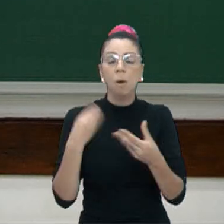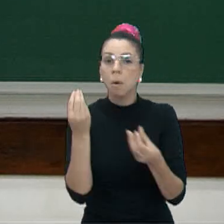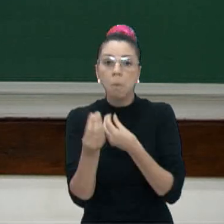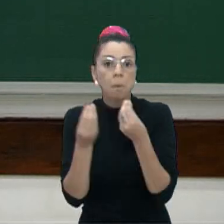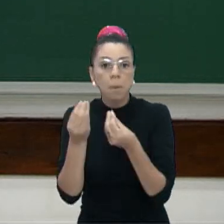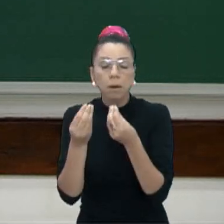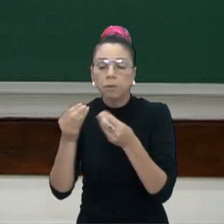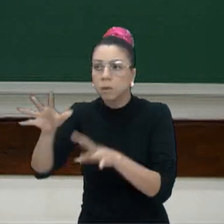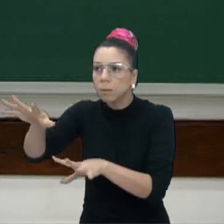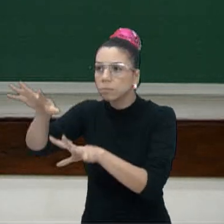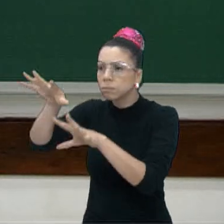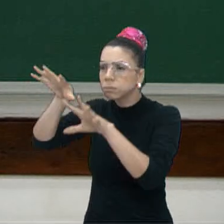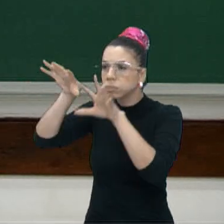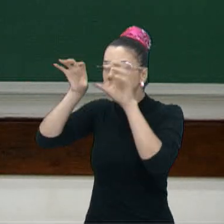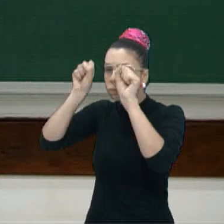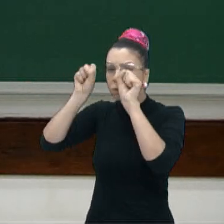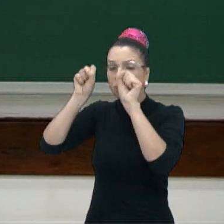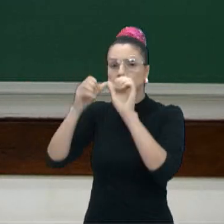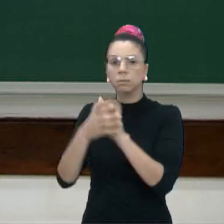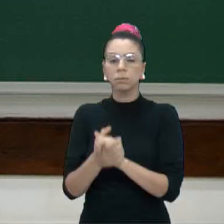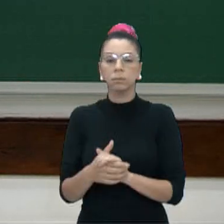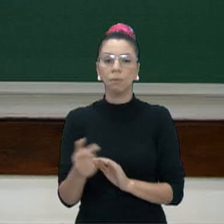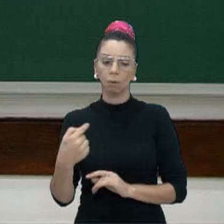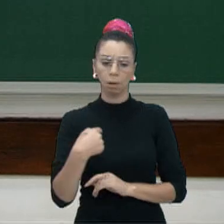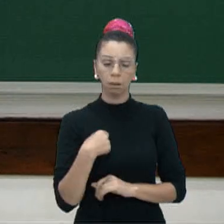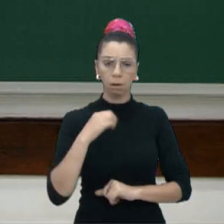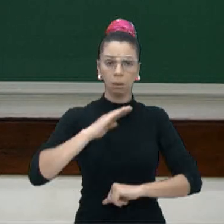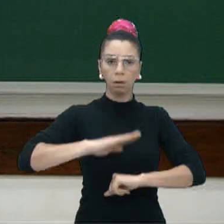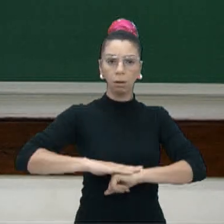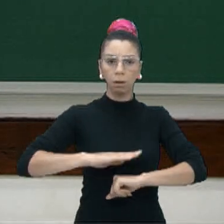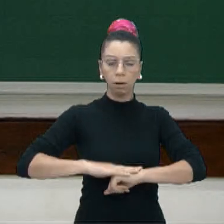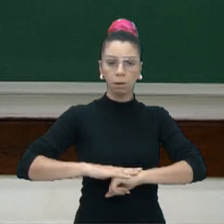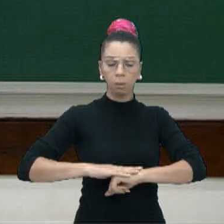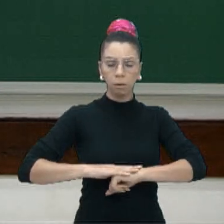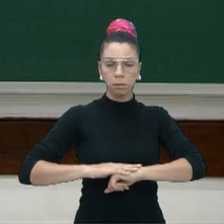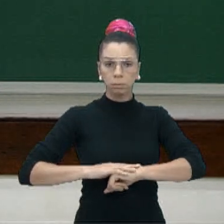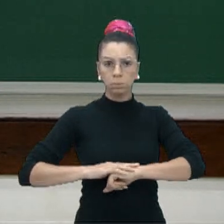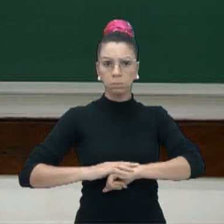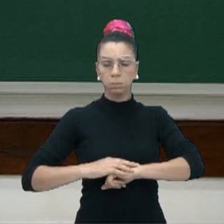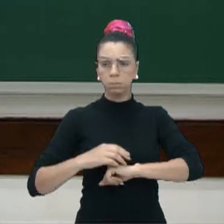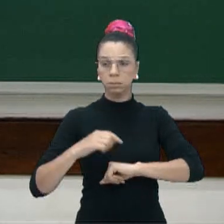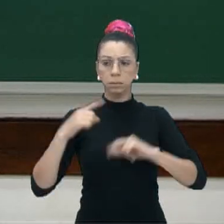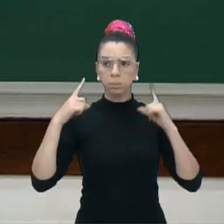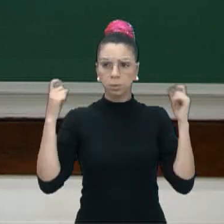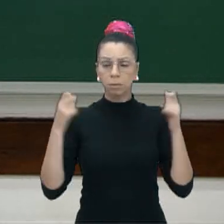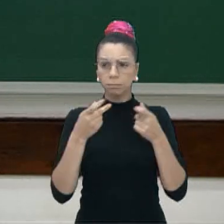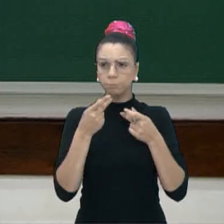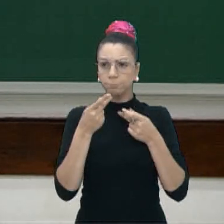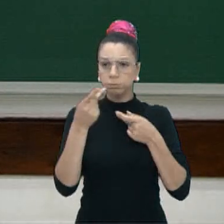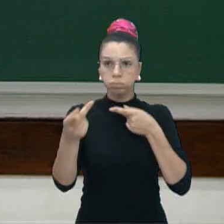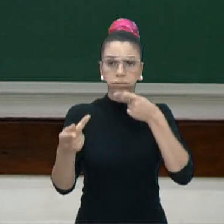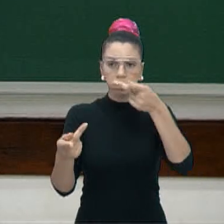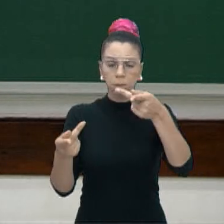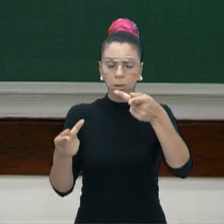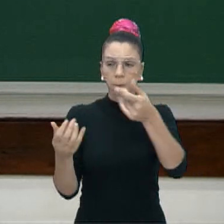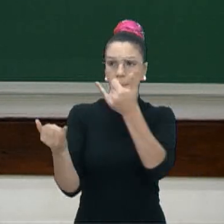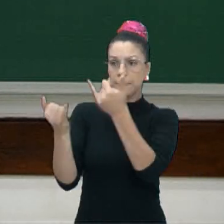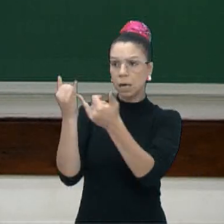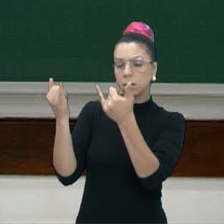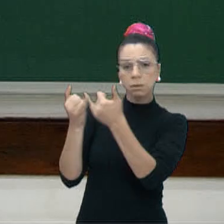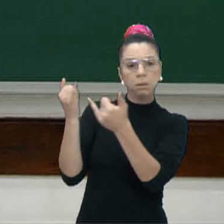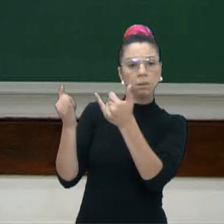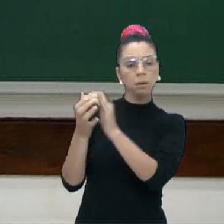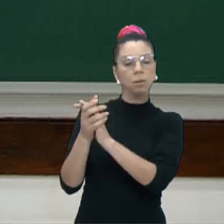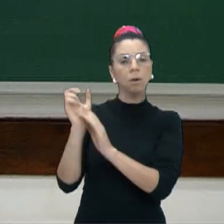esses sons? Ou melhor, como que eu formo esses sons, vocês formam esses sons, e esses sons são parecidos ou semelhantes